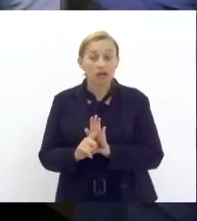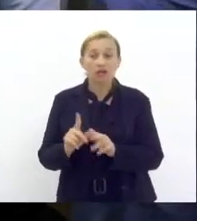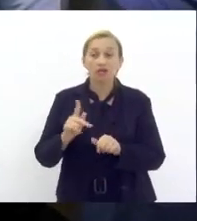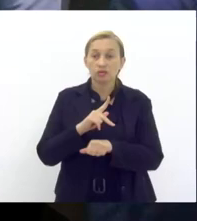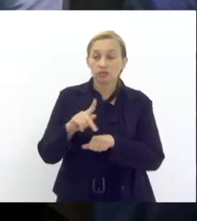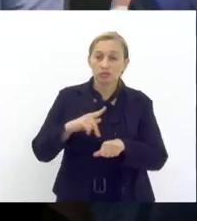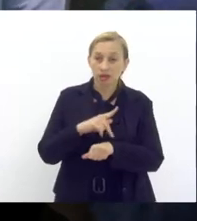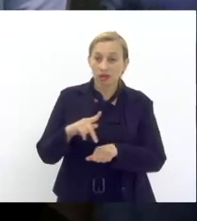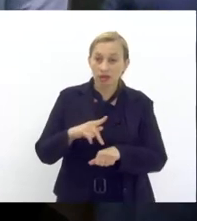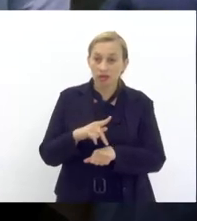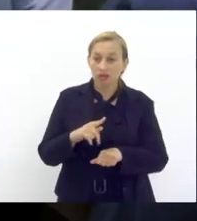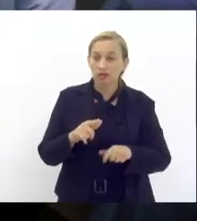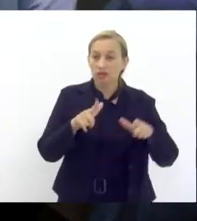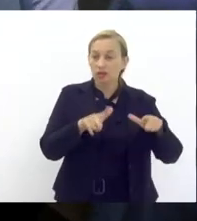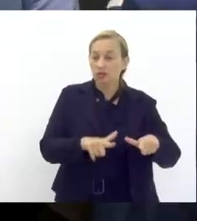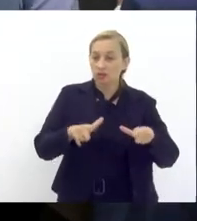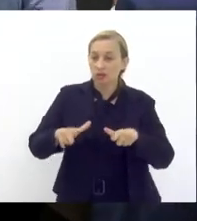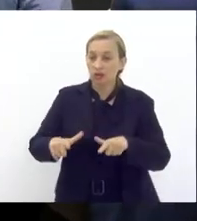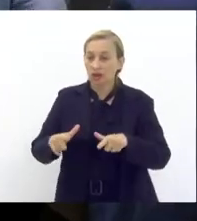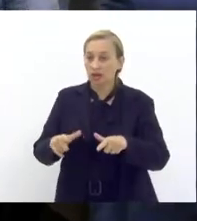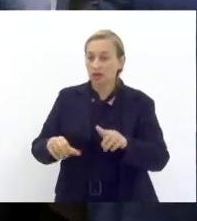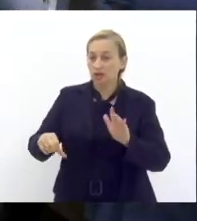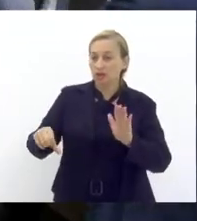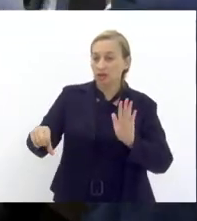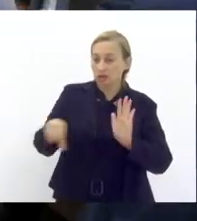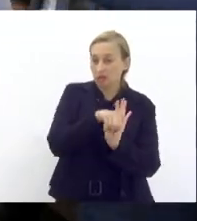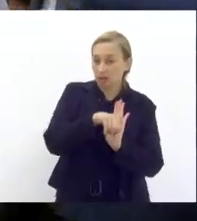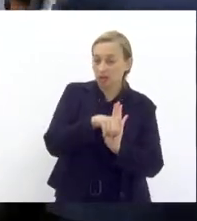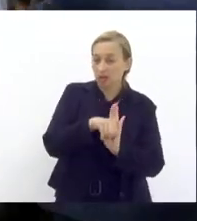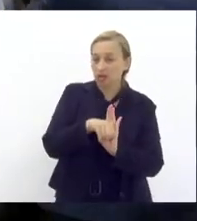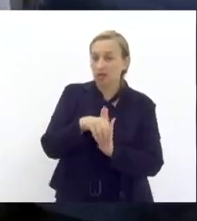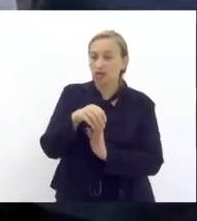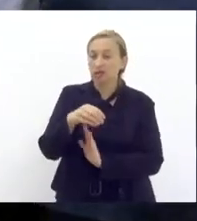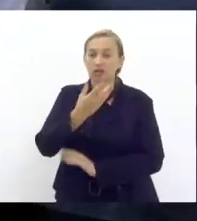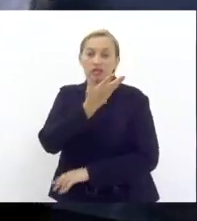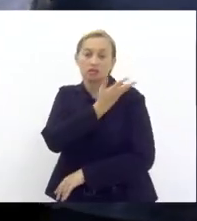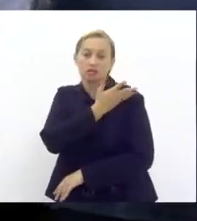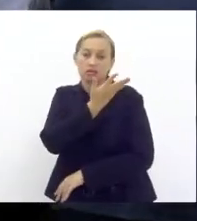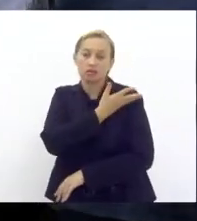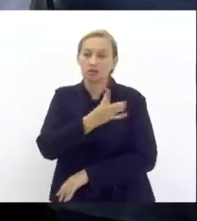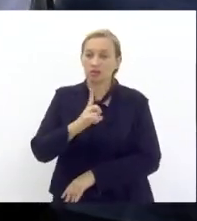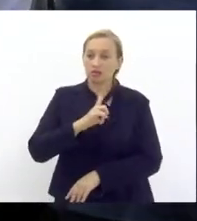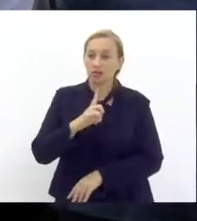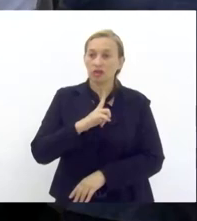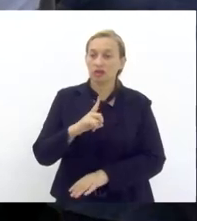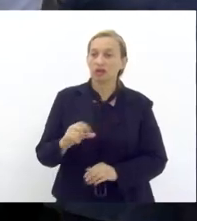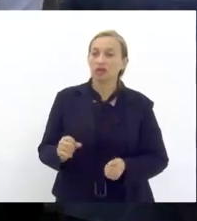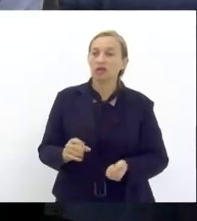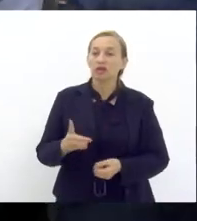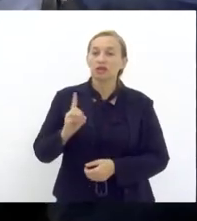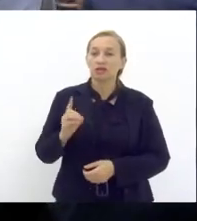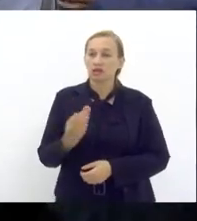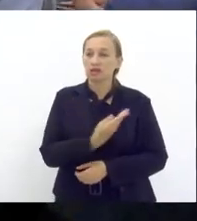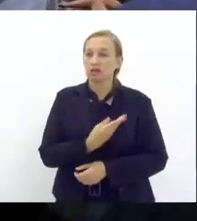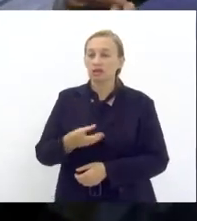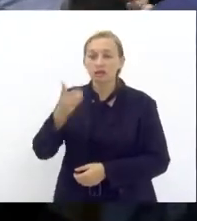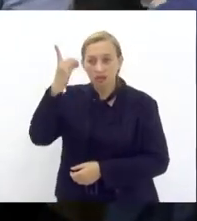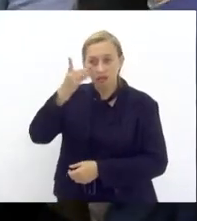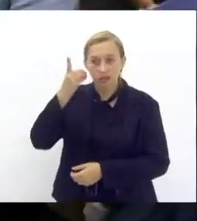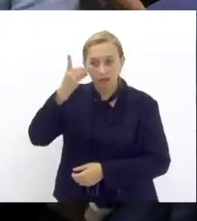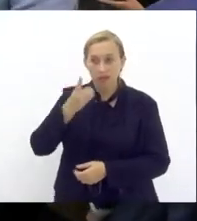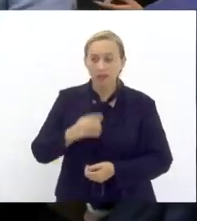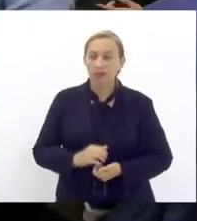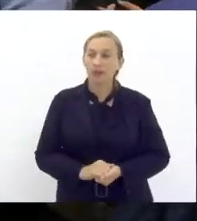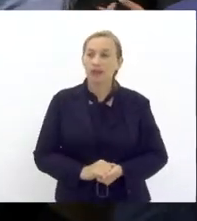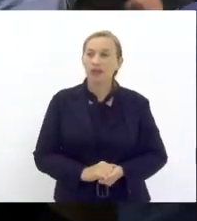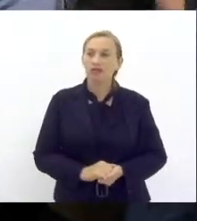pune estabelecimentos que discriminam. A lei, deputada Dani, deixa eu chamar a deputada Dani aqui para ouvir esse esclarecimento.